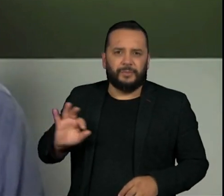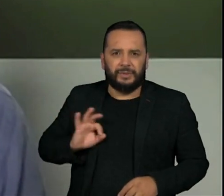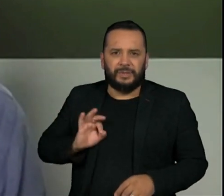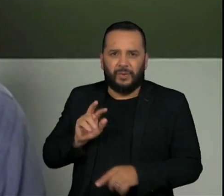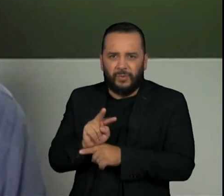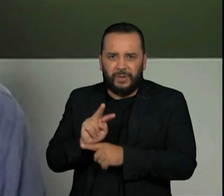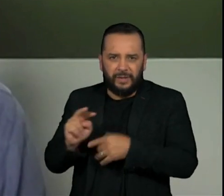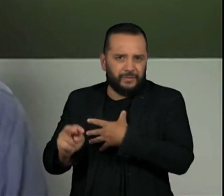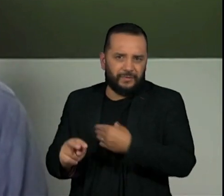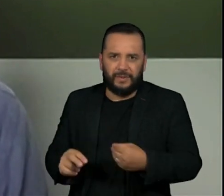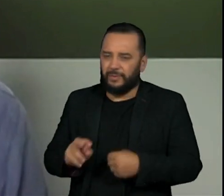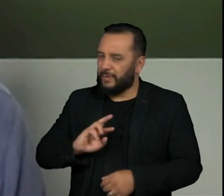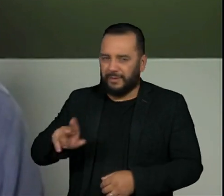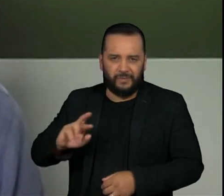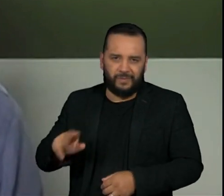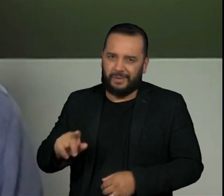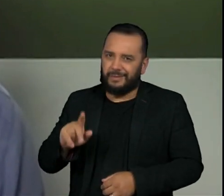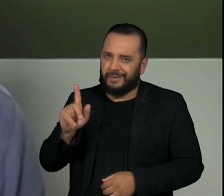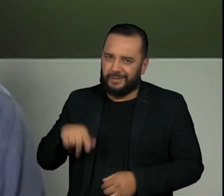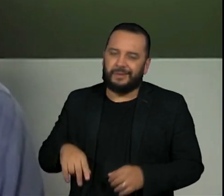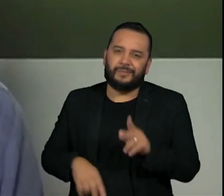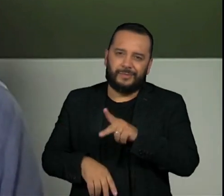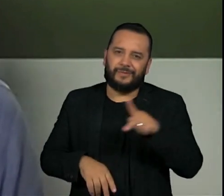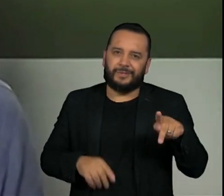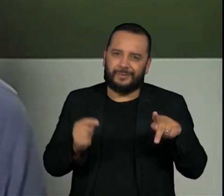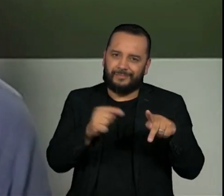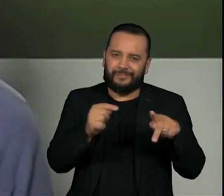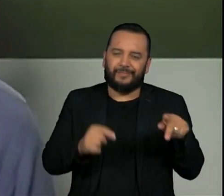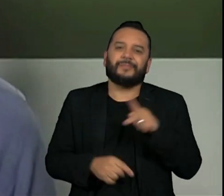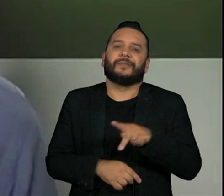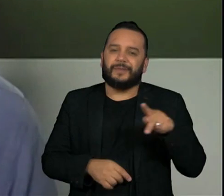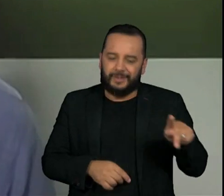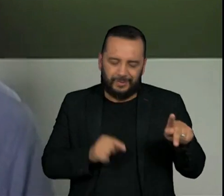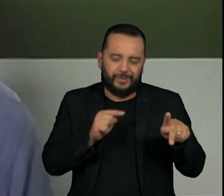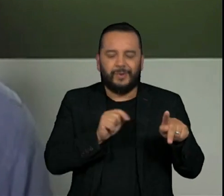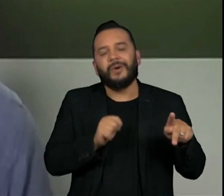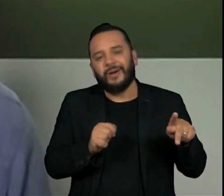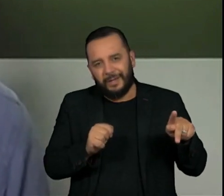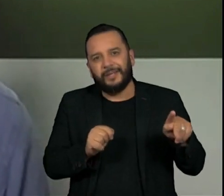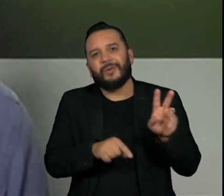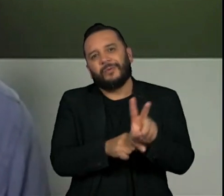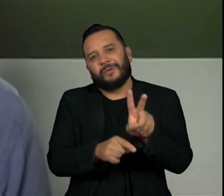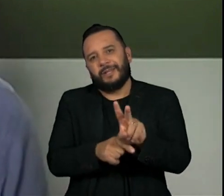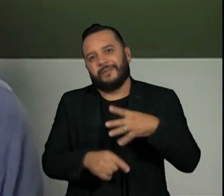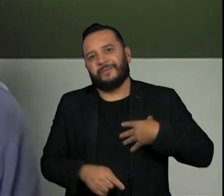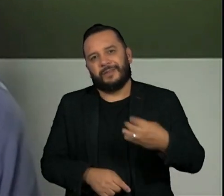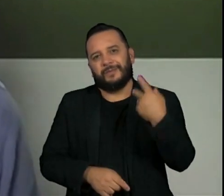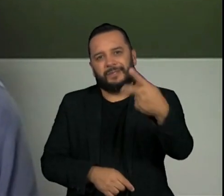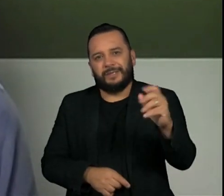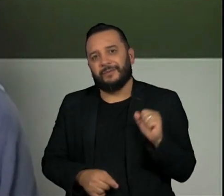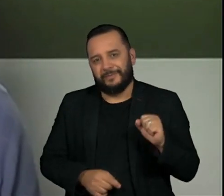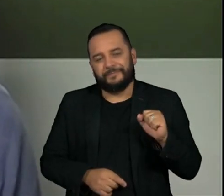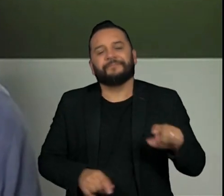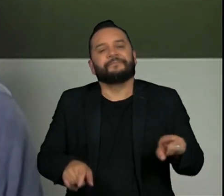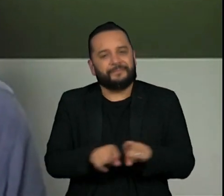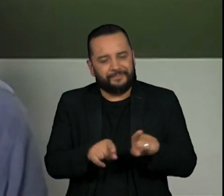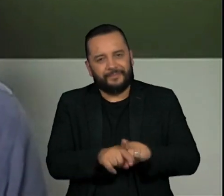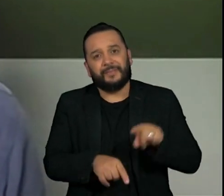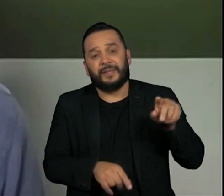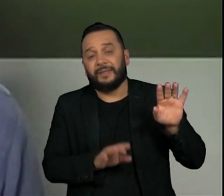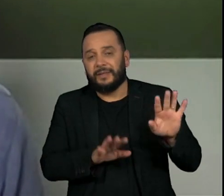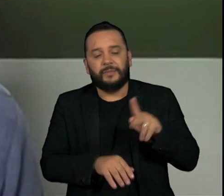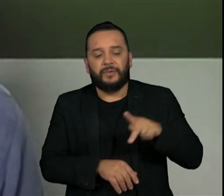o corpo docente. E a gente sabe que os professores sofrem com condições muito difíceis de vida, a gente